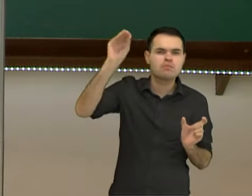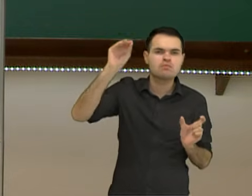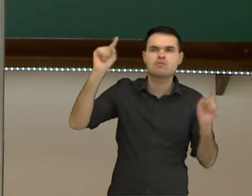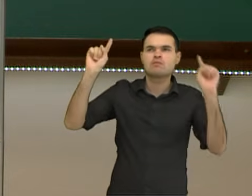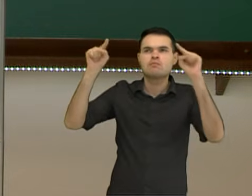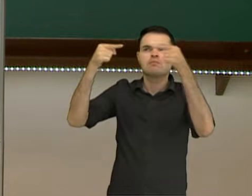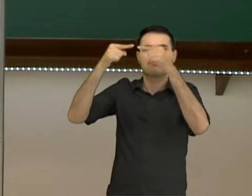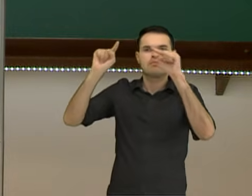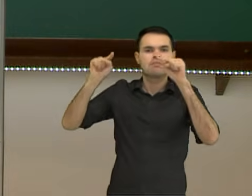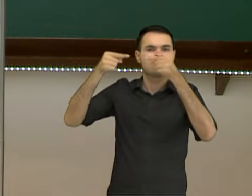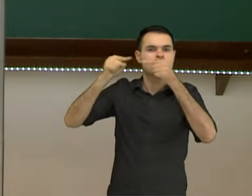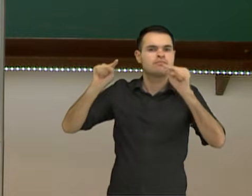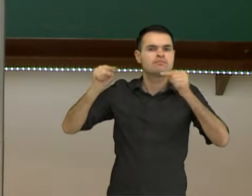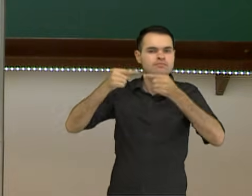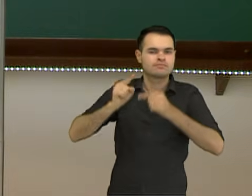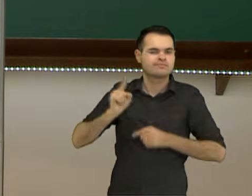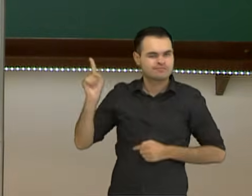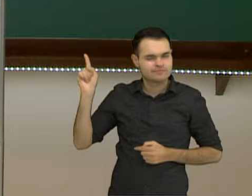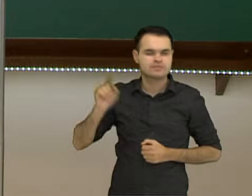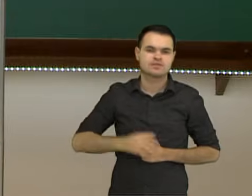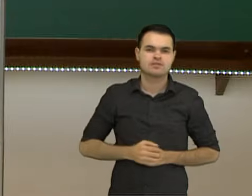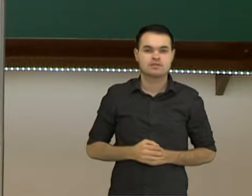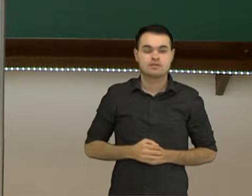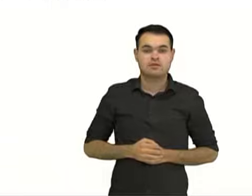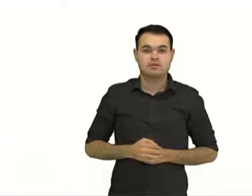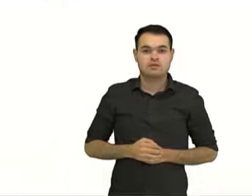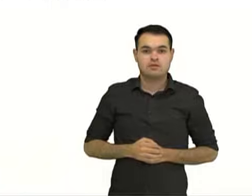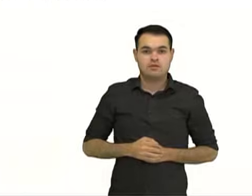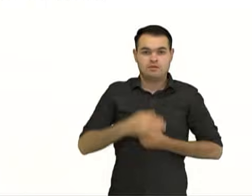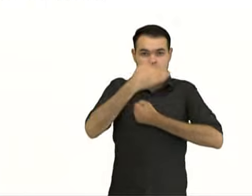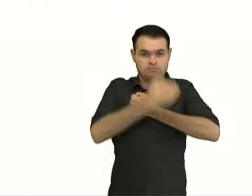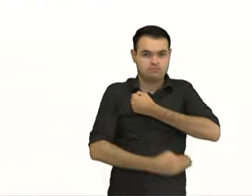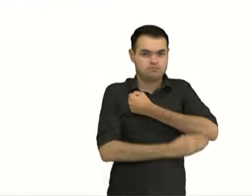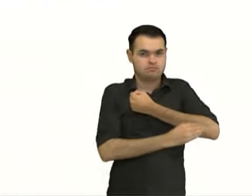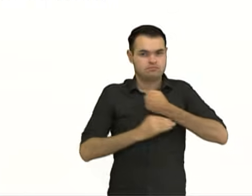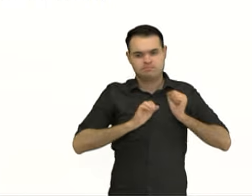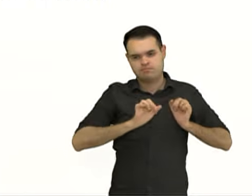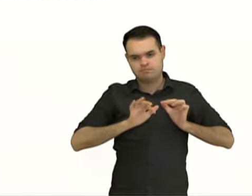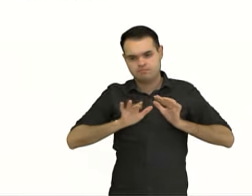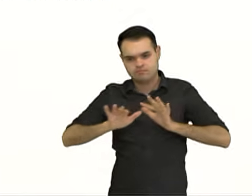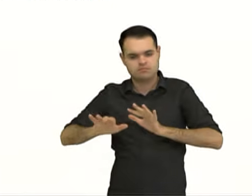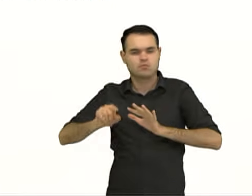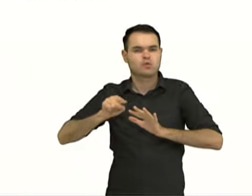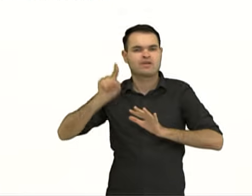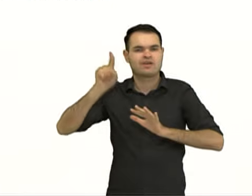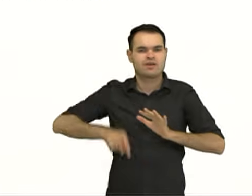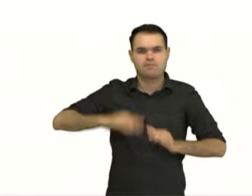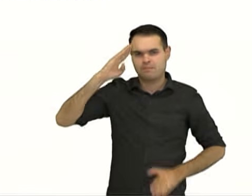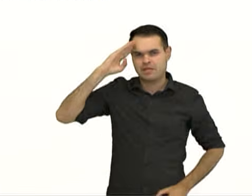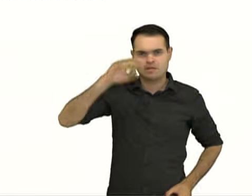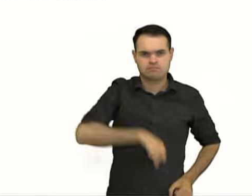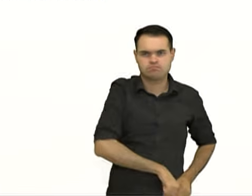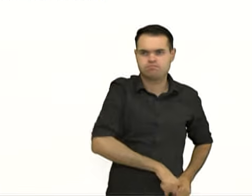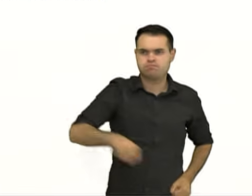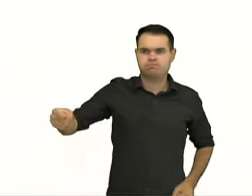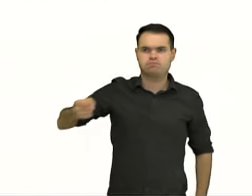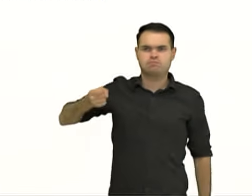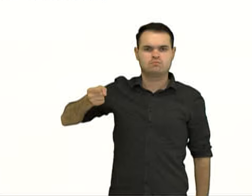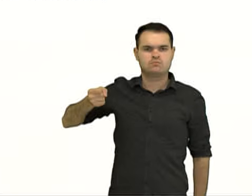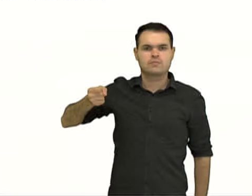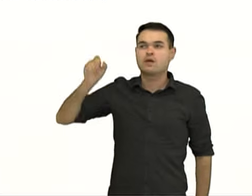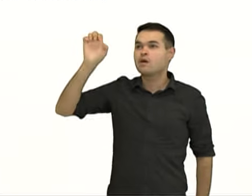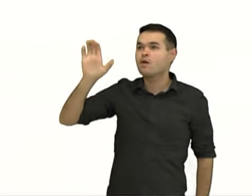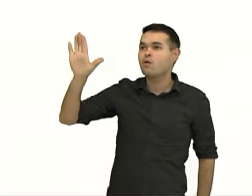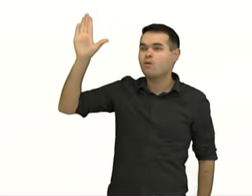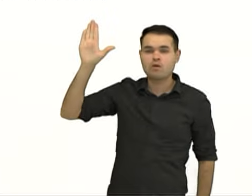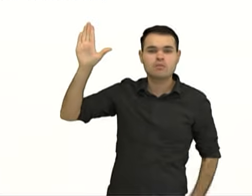preencher corretamente a frase, né? Então ali, as cruzadas eram expedições militares que partiam da